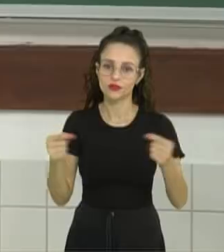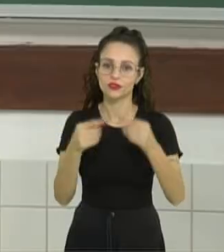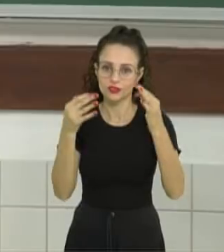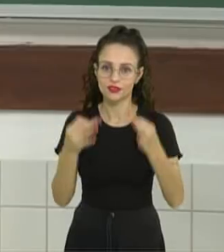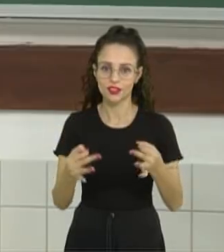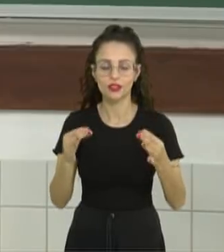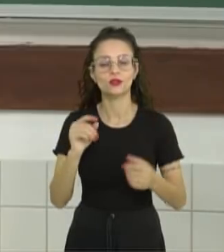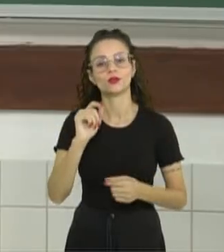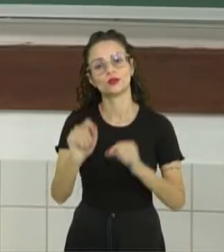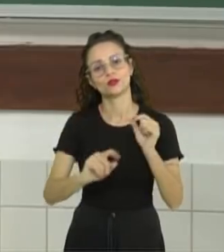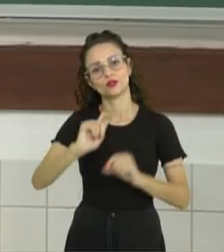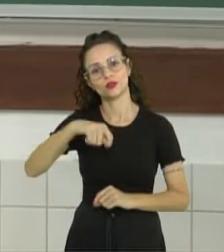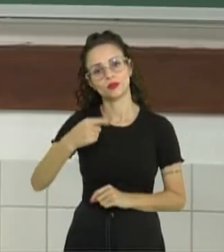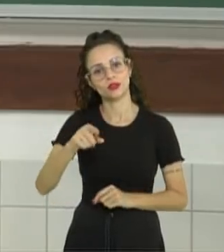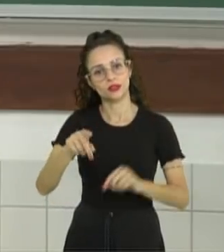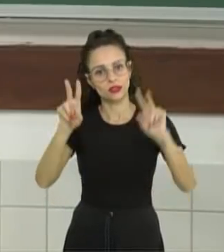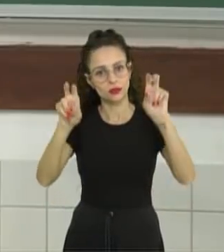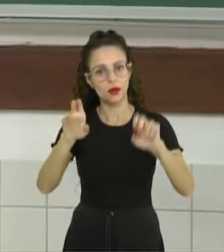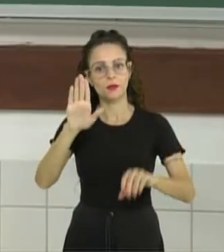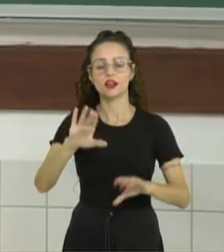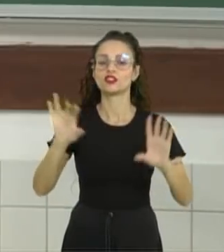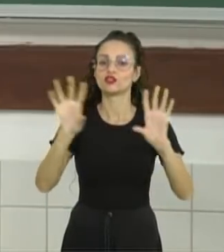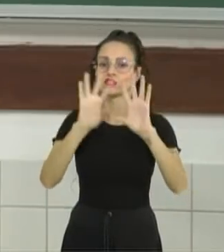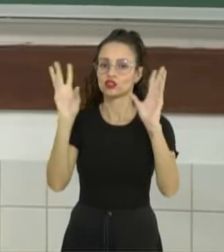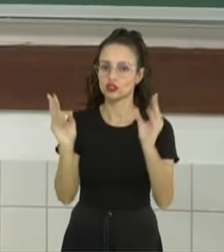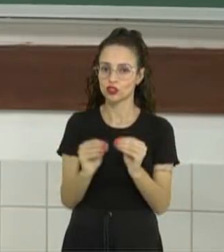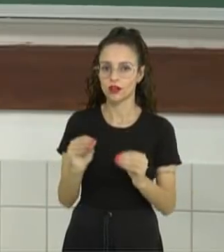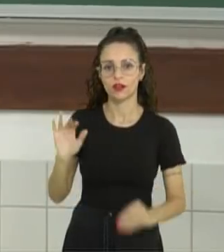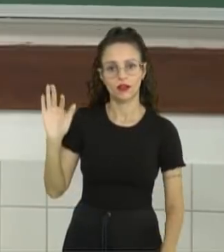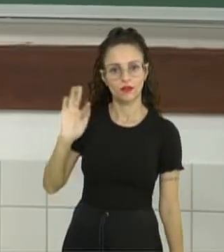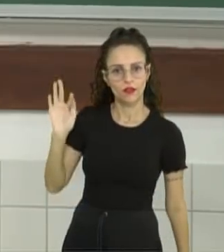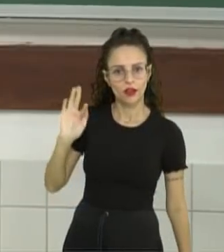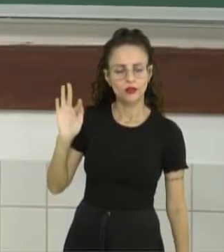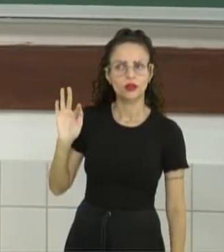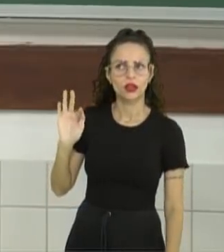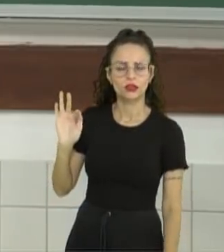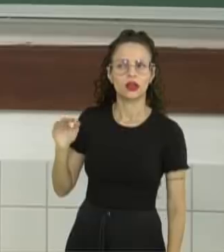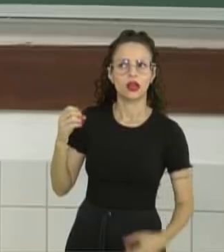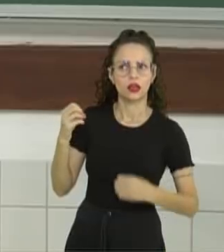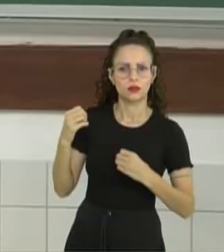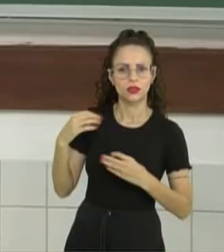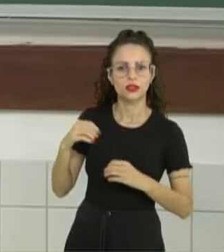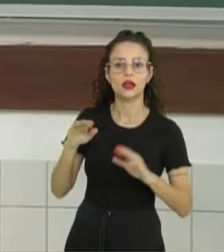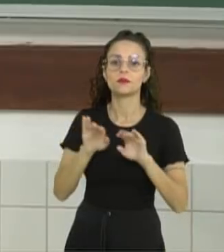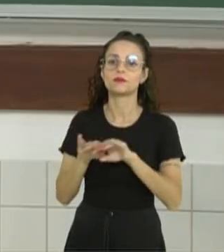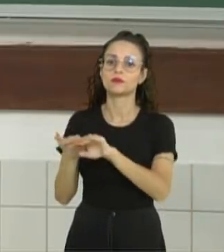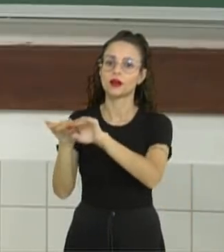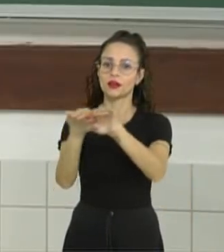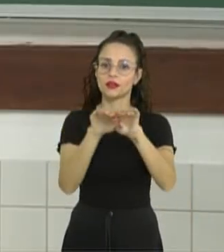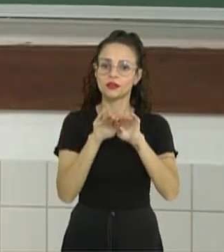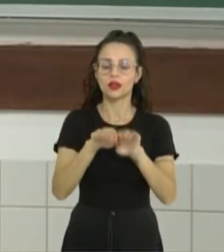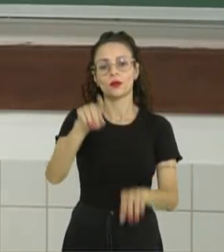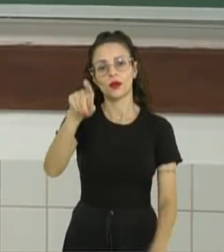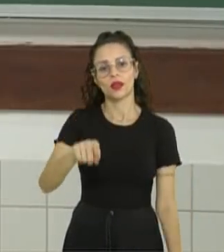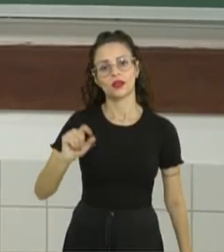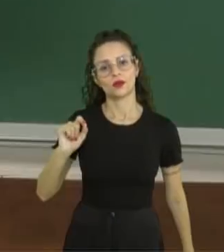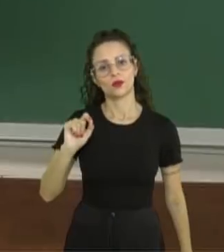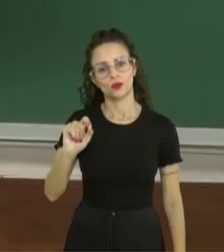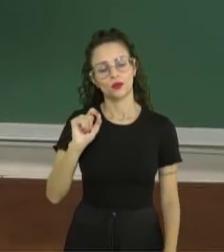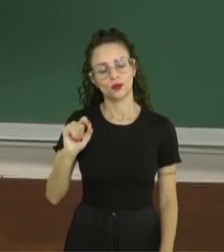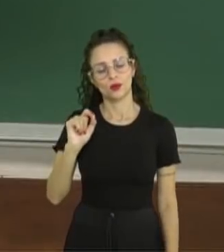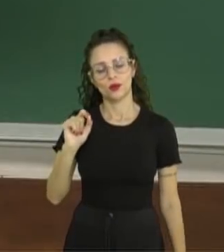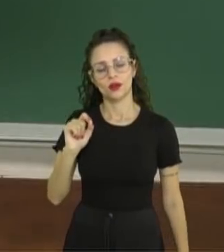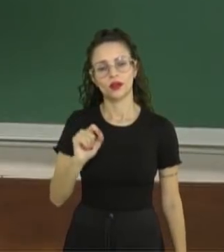para nós pensarmos sobre esse tema, mas em geral, pelo menos na faculdade, o que eu tenho como uma ideia de padrão, né, seria